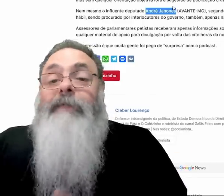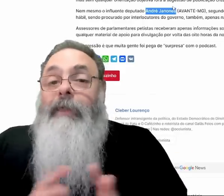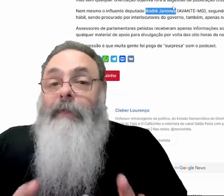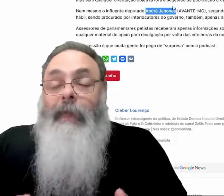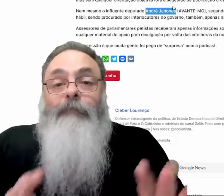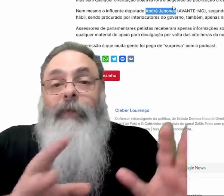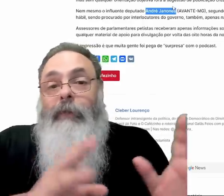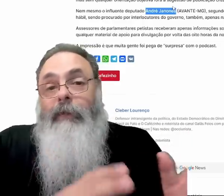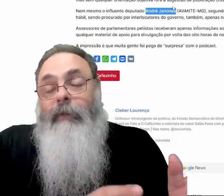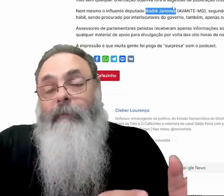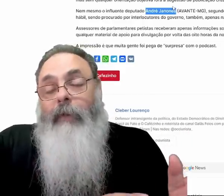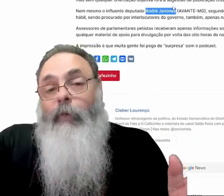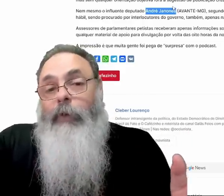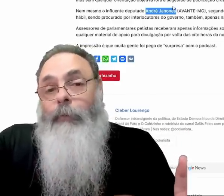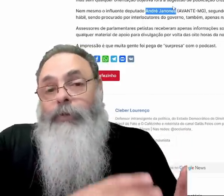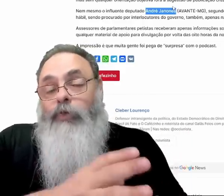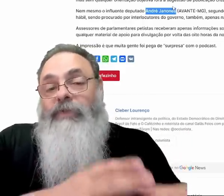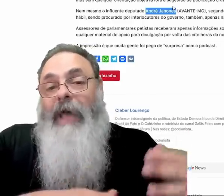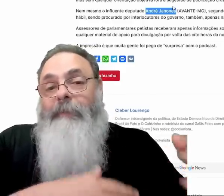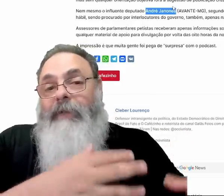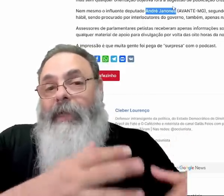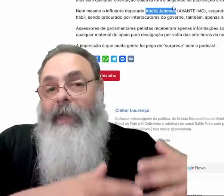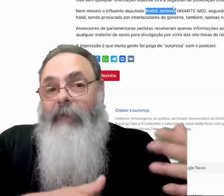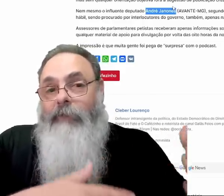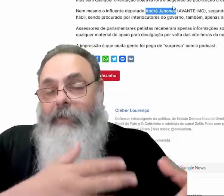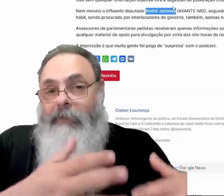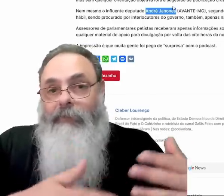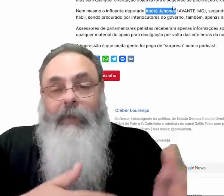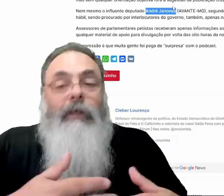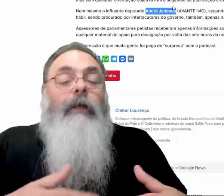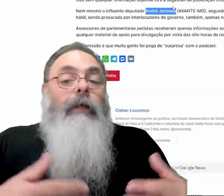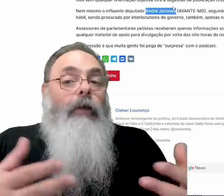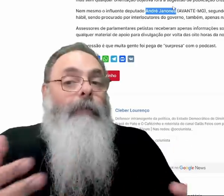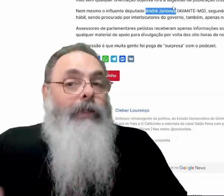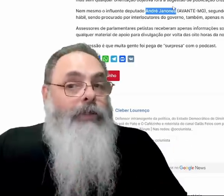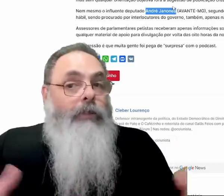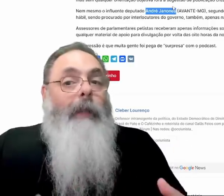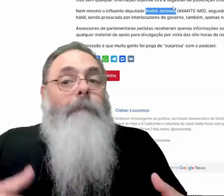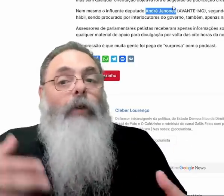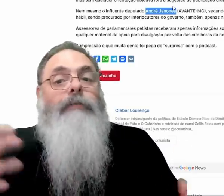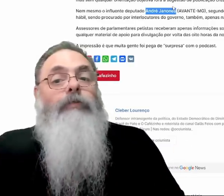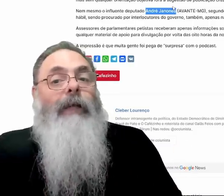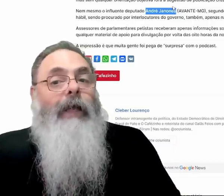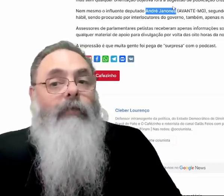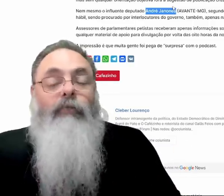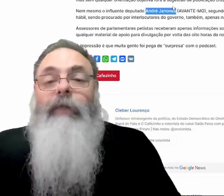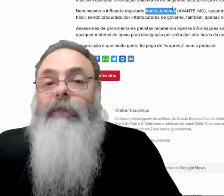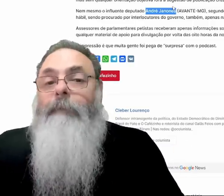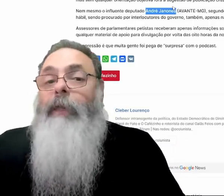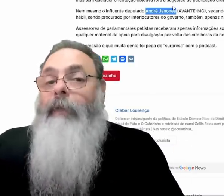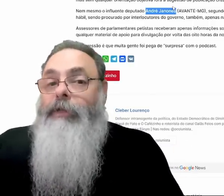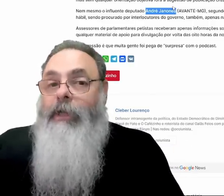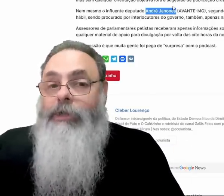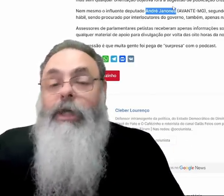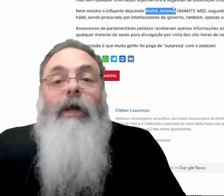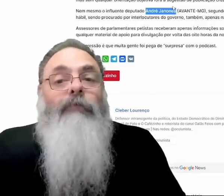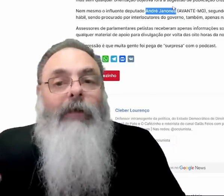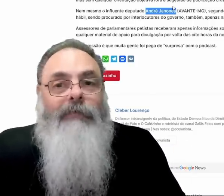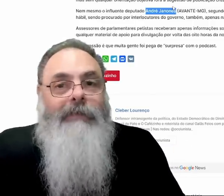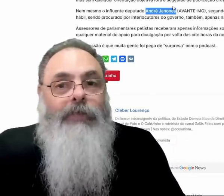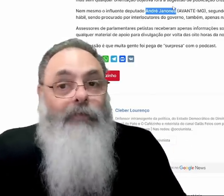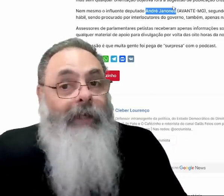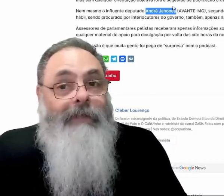mas aí que tá E agora que o pessoal sabe que tem Live terça-feira Eu imagino que a próxima Live vai ter bem mais gente